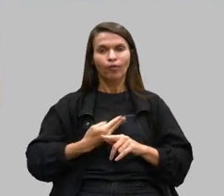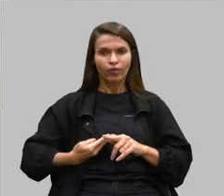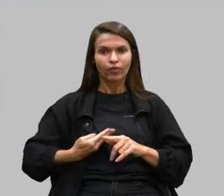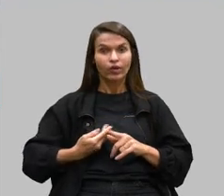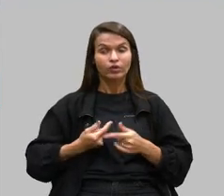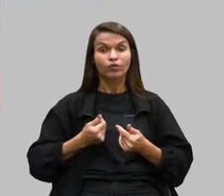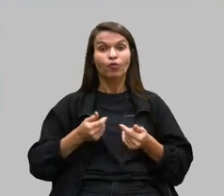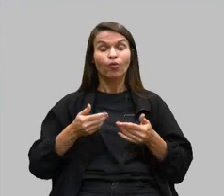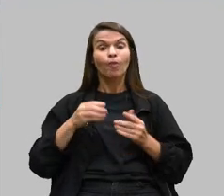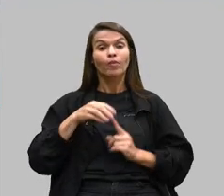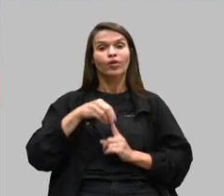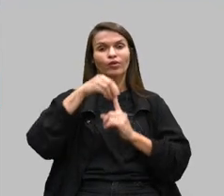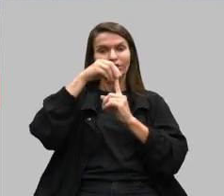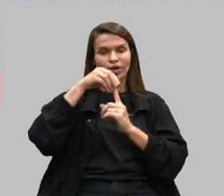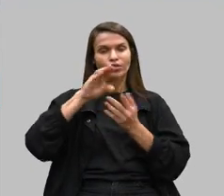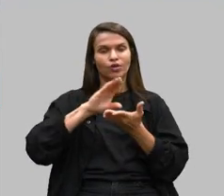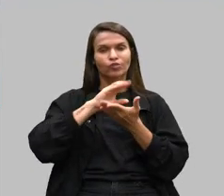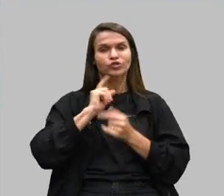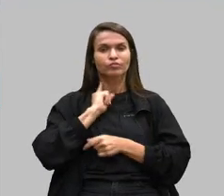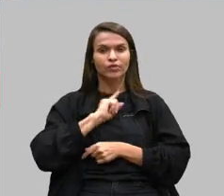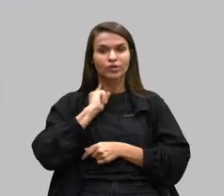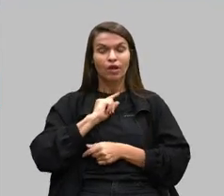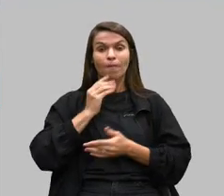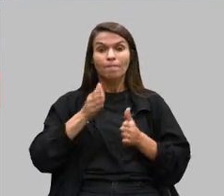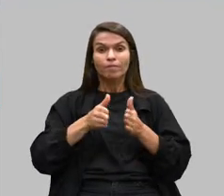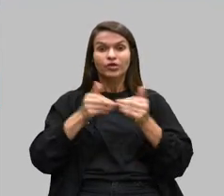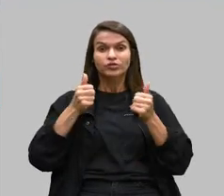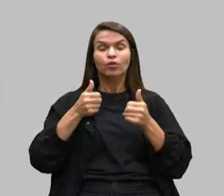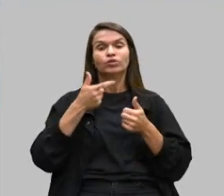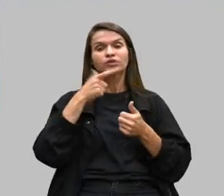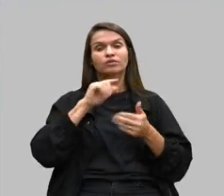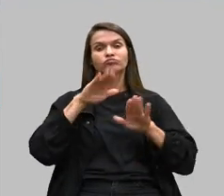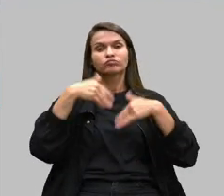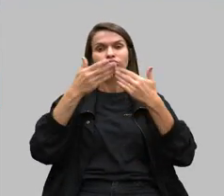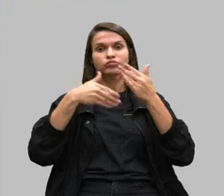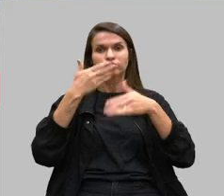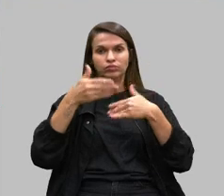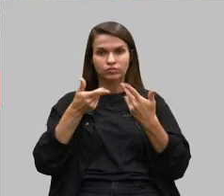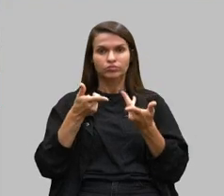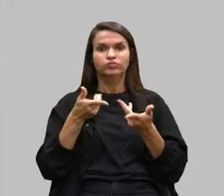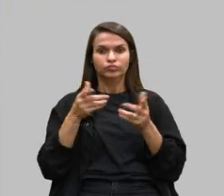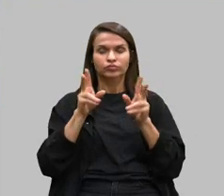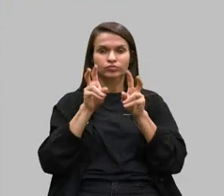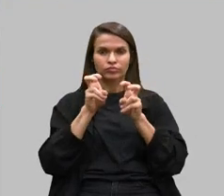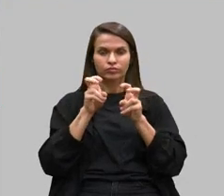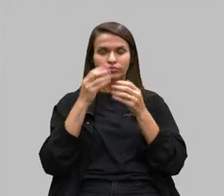para Minas Gerais Deputado Então esse é meu pedido concreto pra gente poder avançar nessa pauta Muito